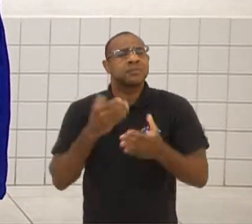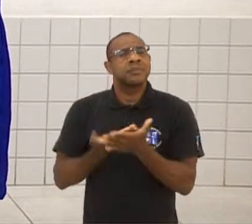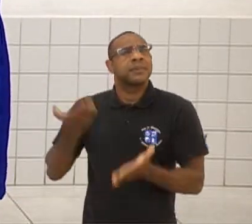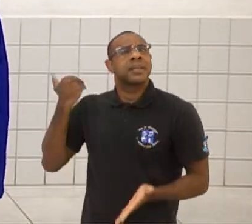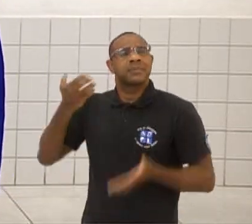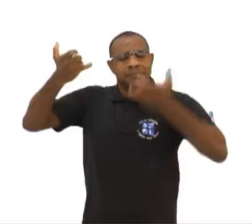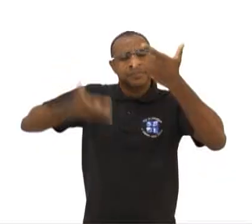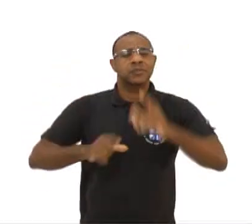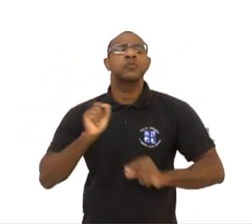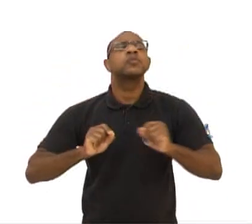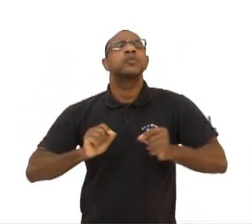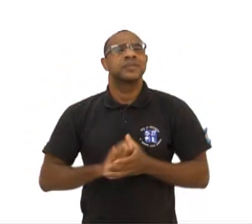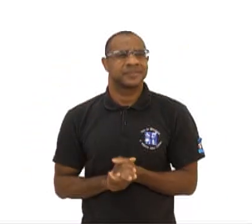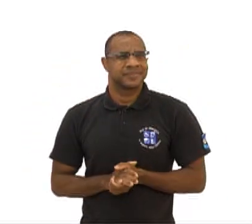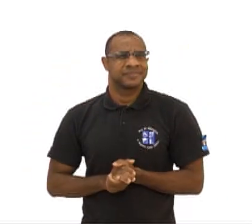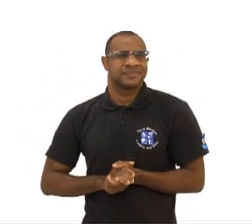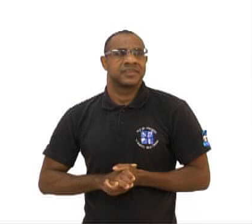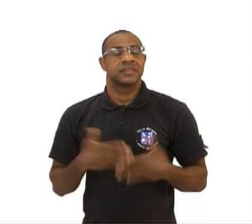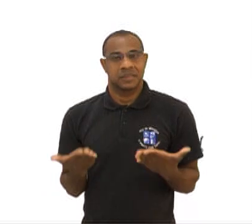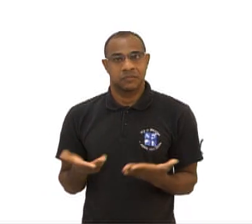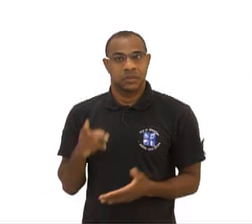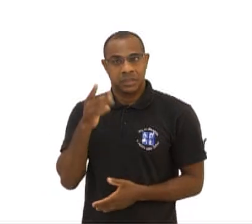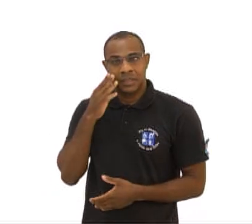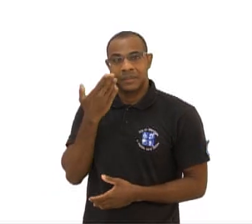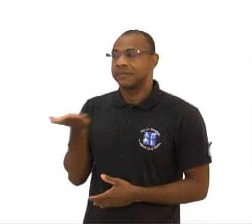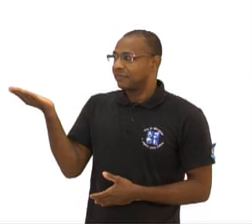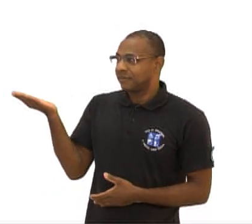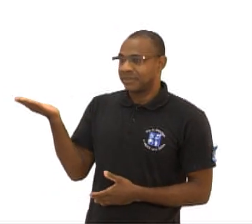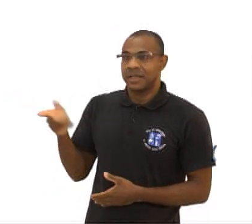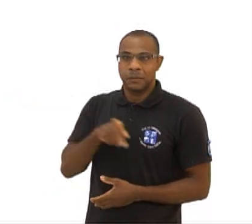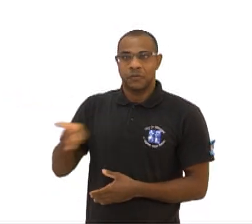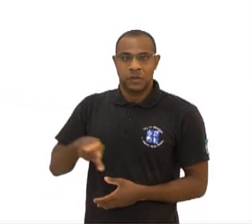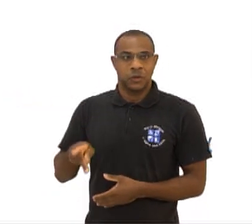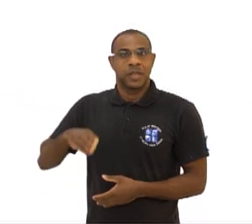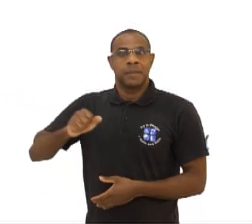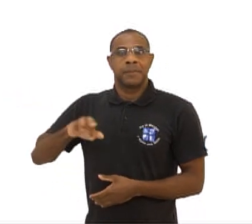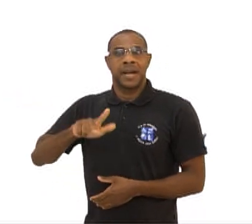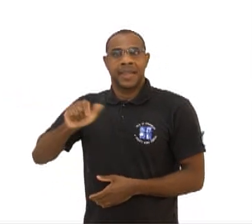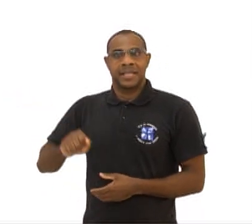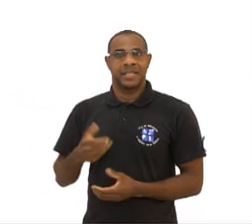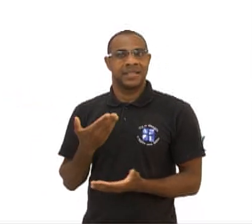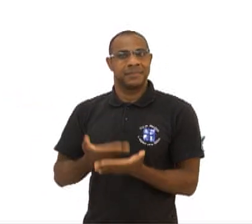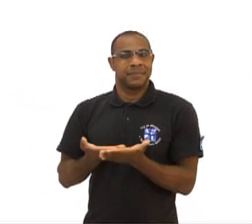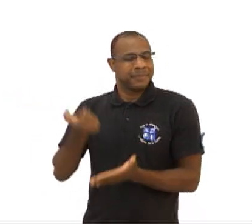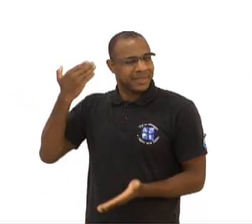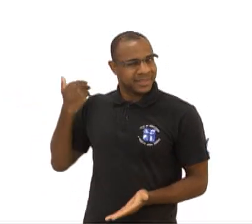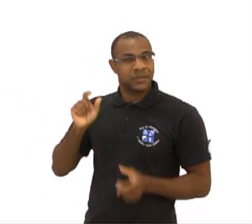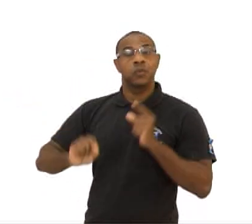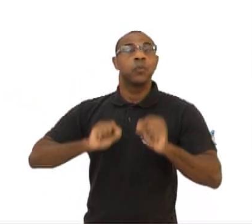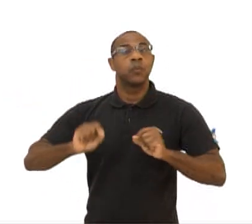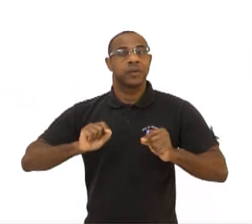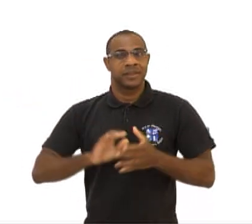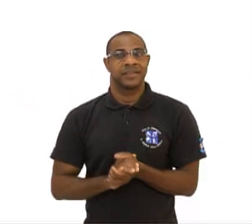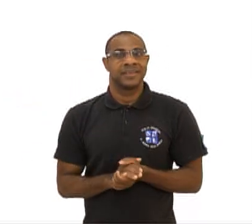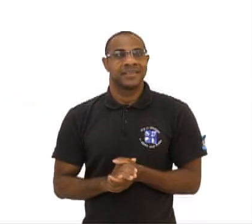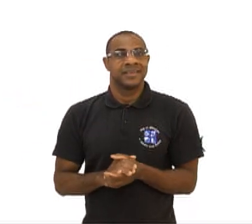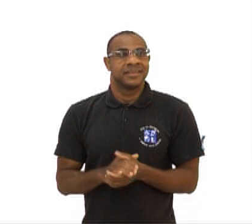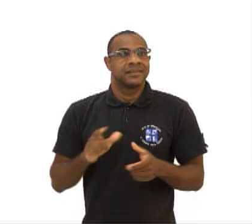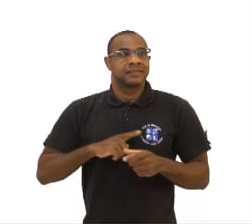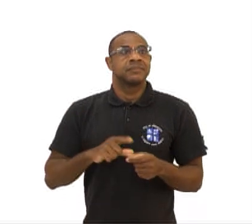nas aulas anteriores. Sim, com certeza. Então, vocês viram com a professora Marília, nas últimas aulas, reações